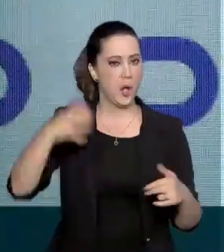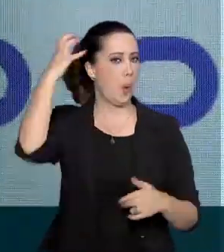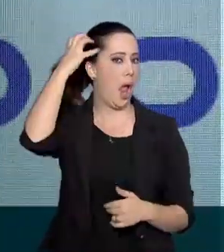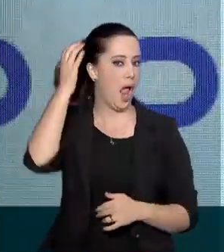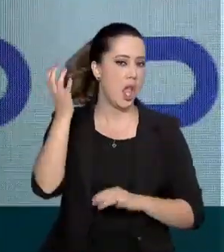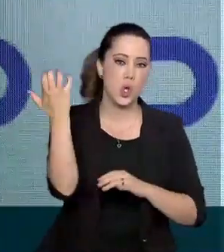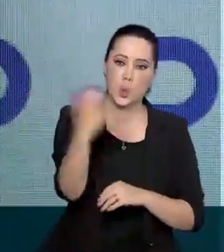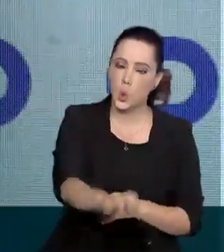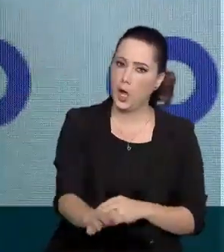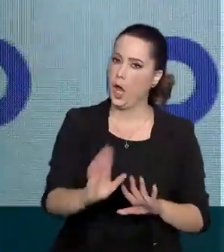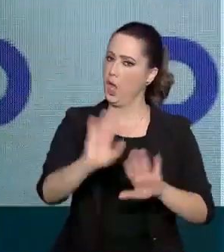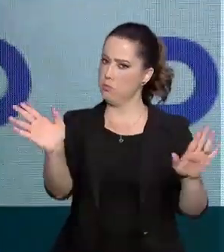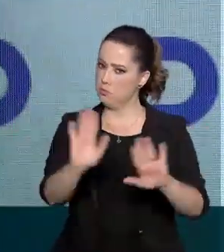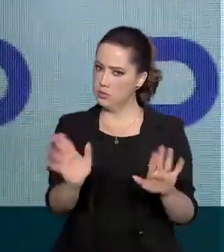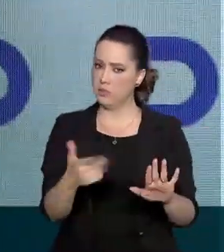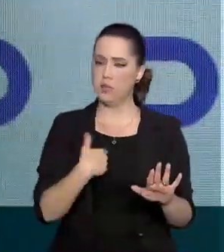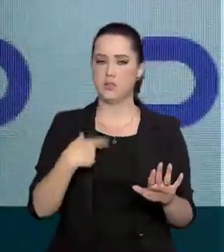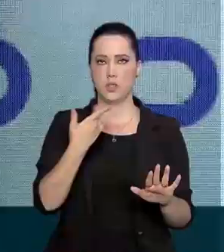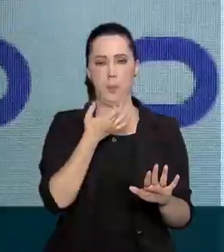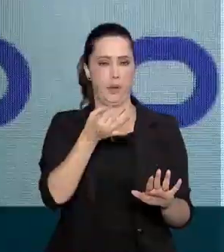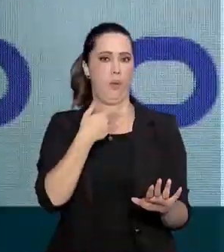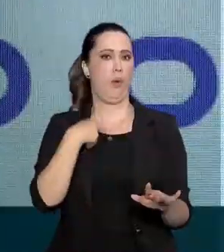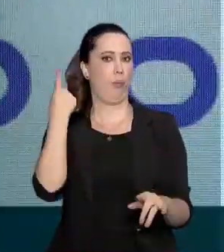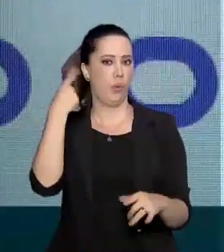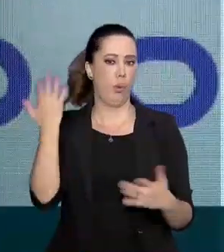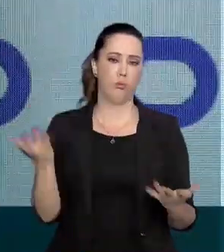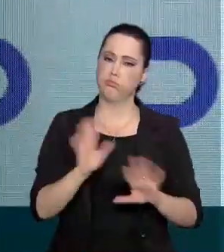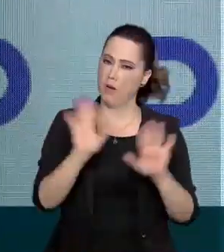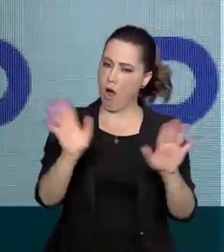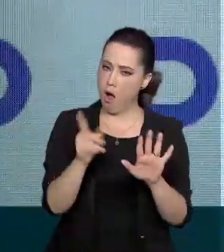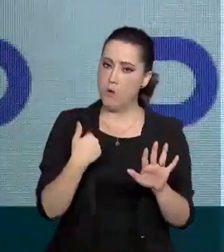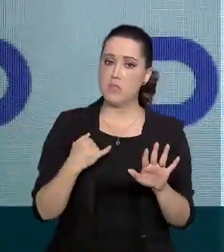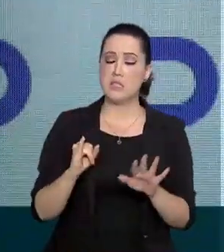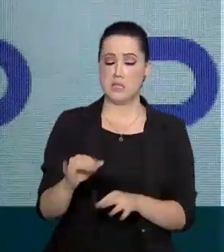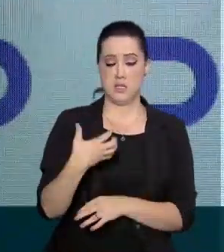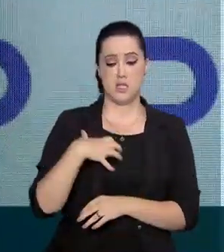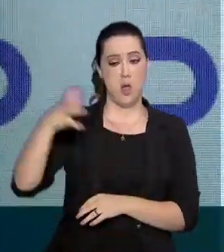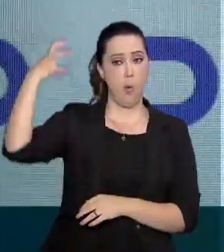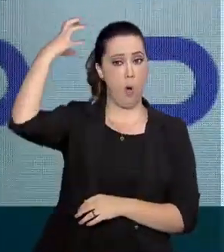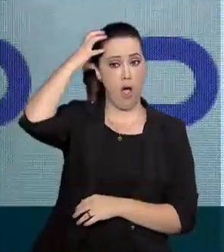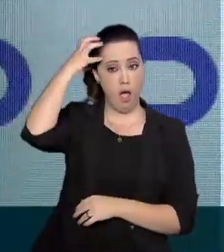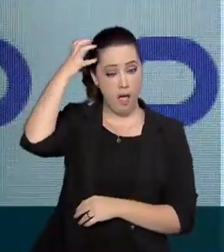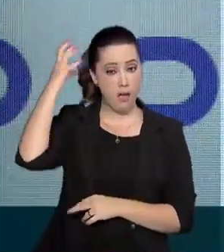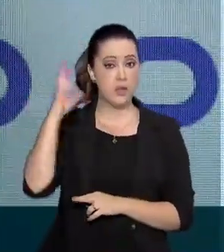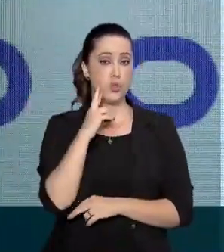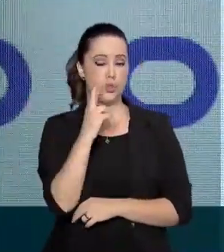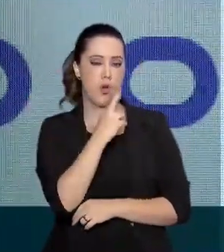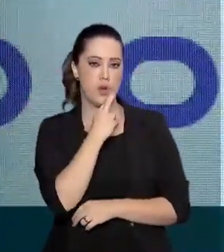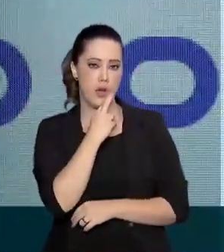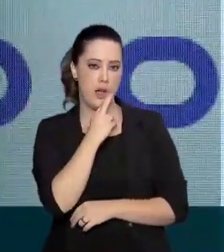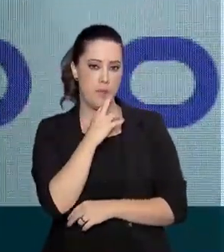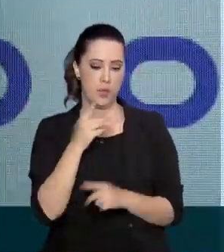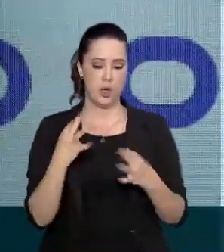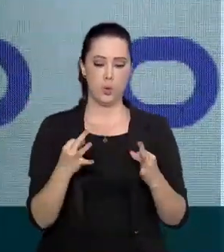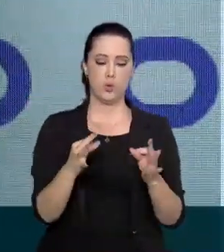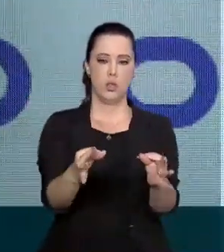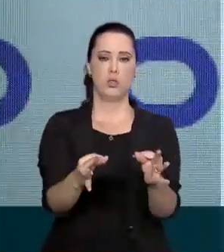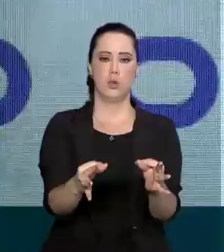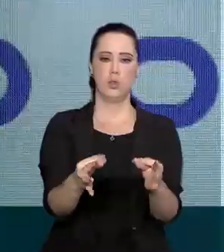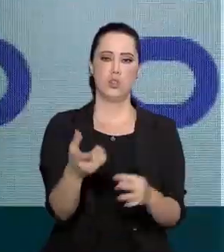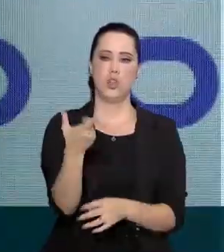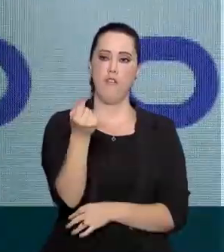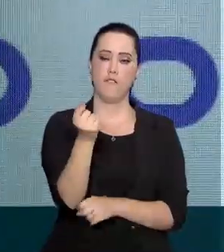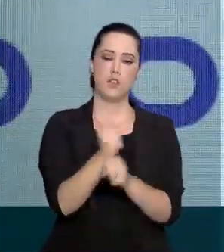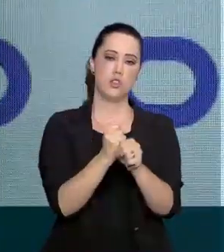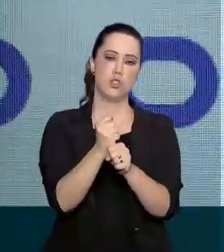sou um megalomaníaco, mas se eu fosse rei de Roraima, com tecnologia, em 20 anos teria